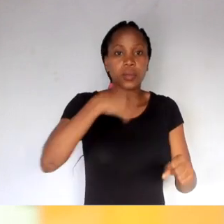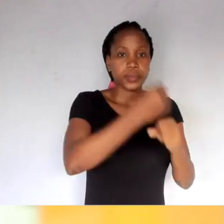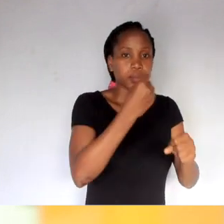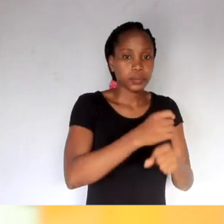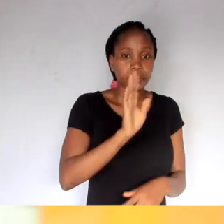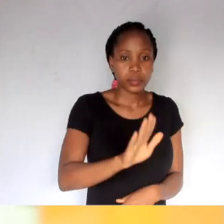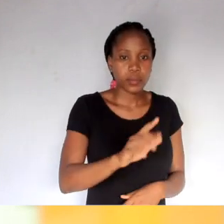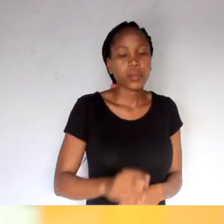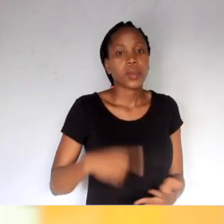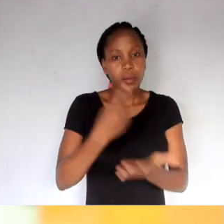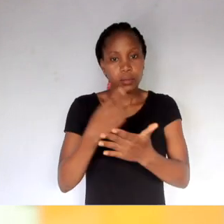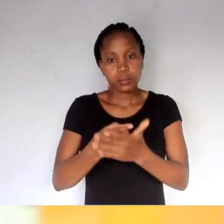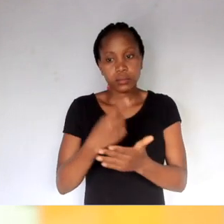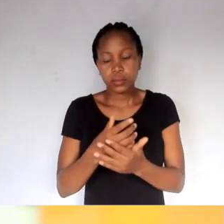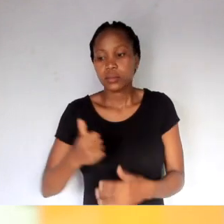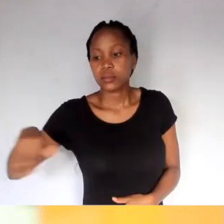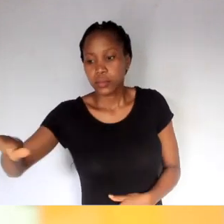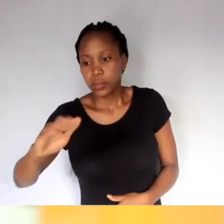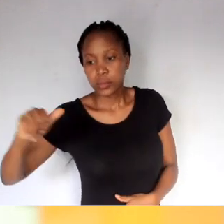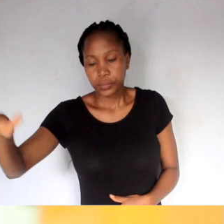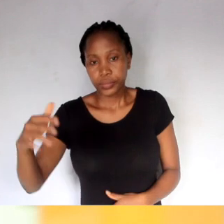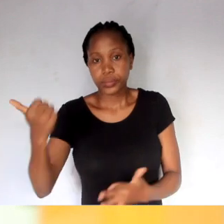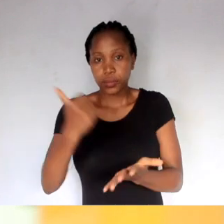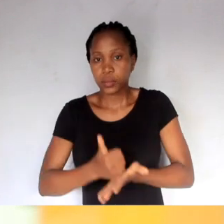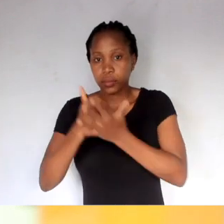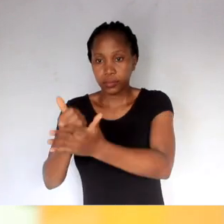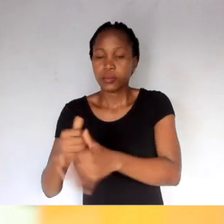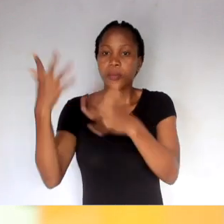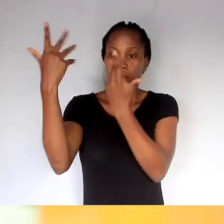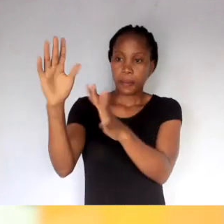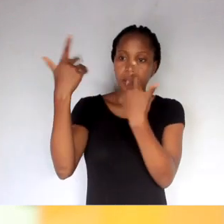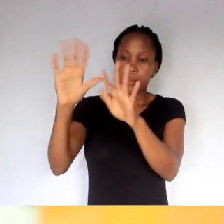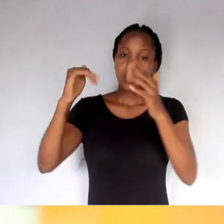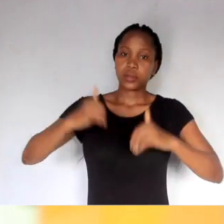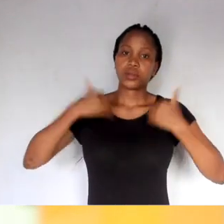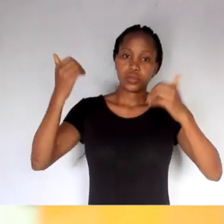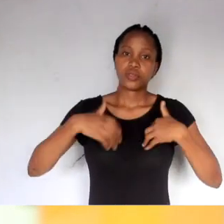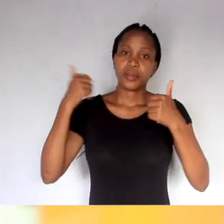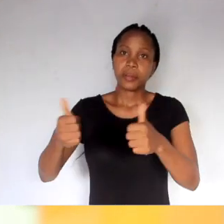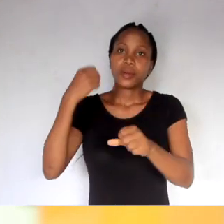crescer na educação através do MEP. Parabéns para todos vós e bom trabalho.